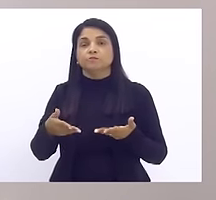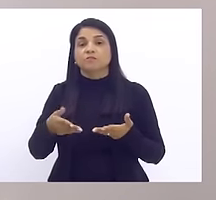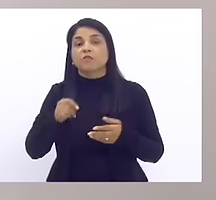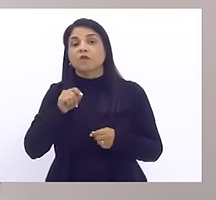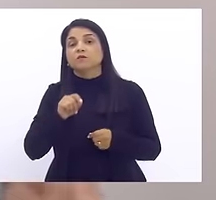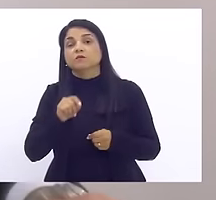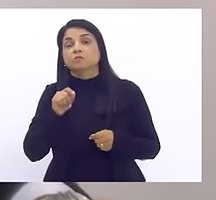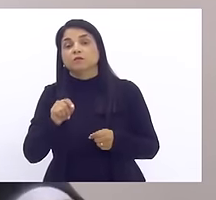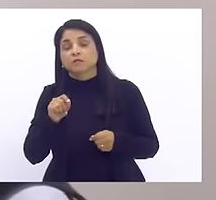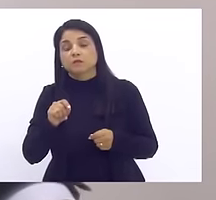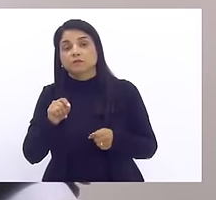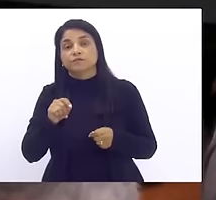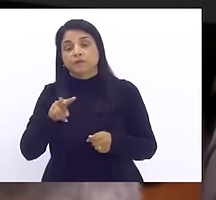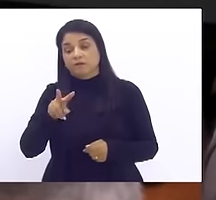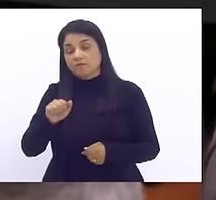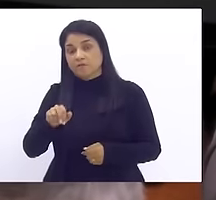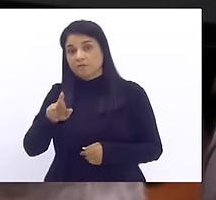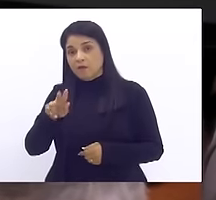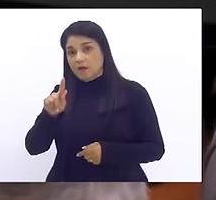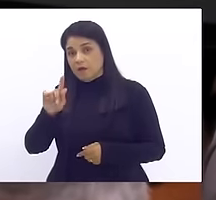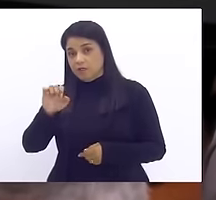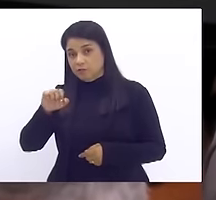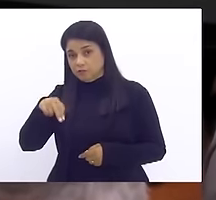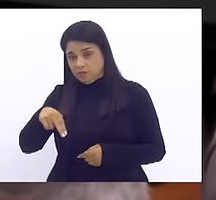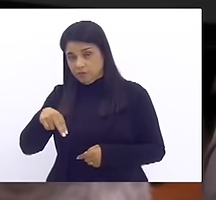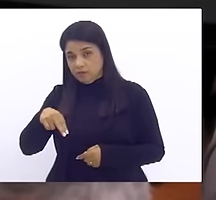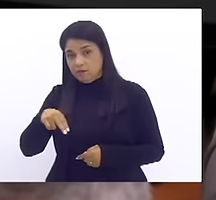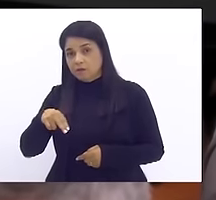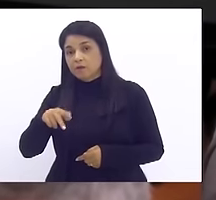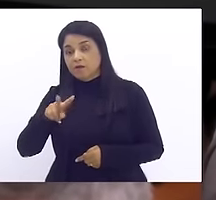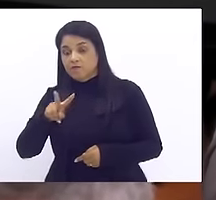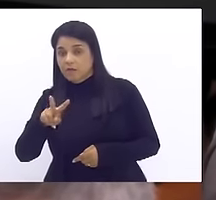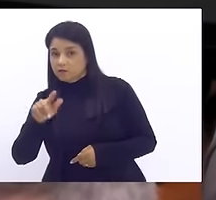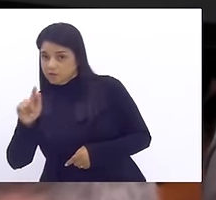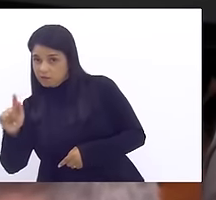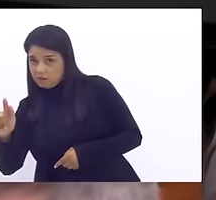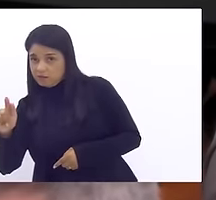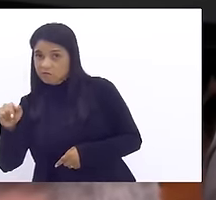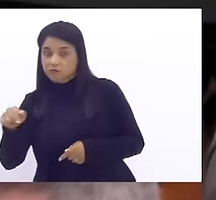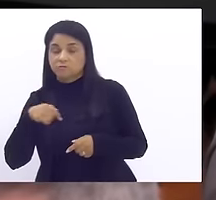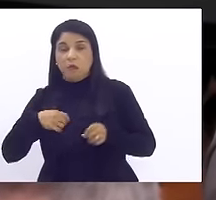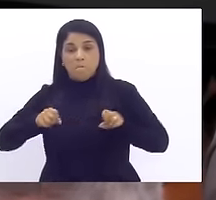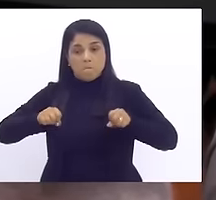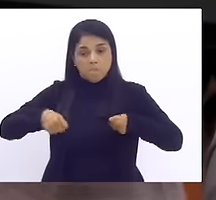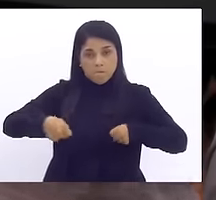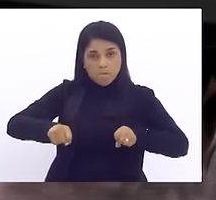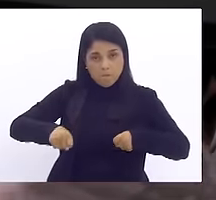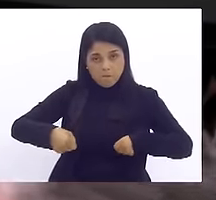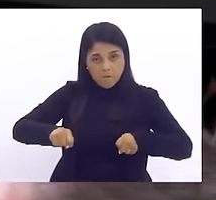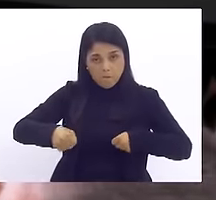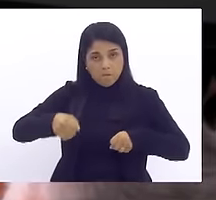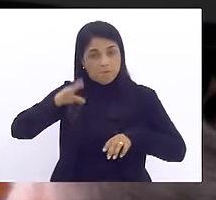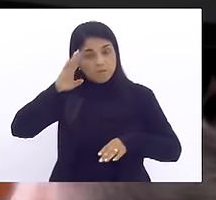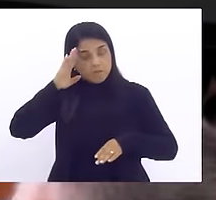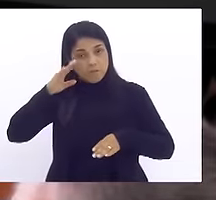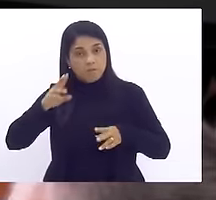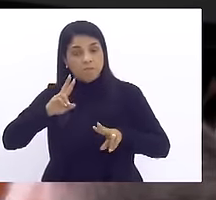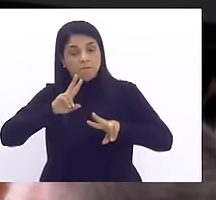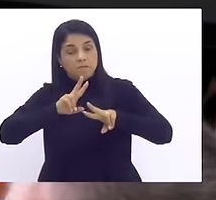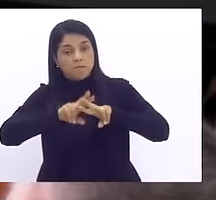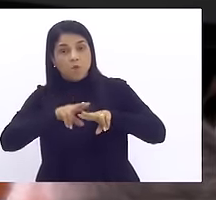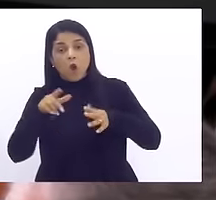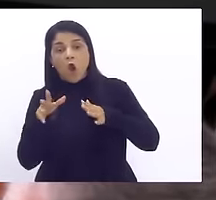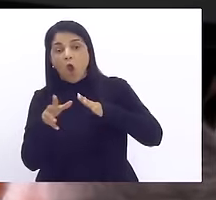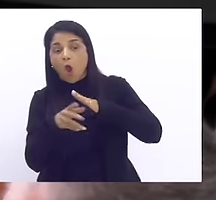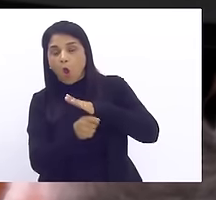O que há em Vargem Grande no pátio de Vargem Grande são veículos motocicletas principalmente apreendidos em decorrência